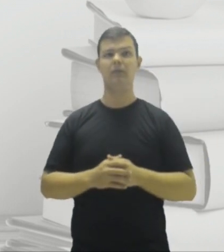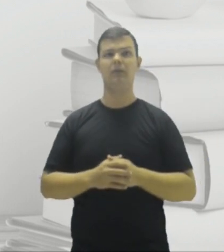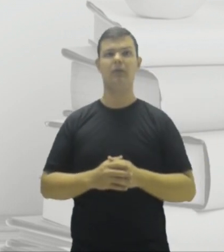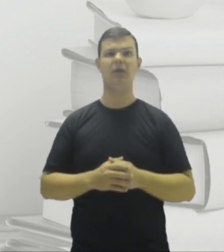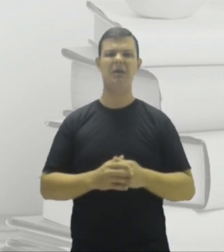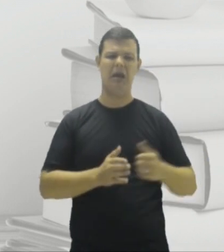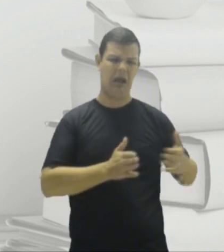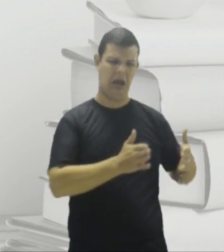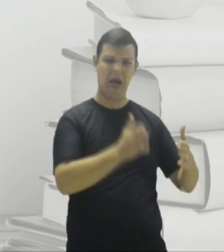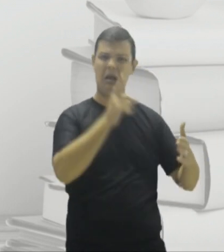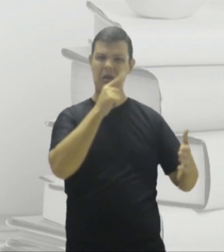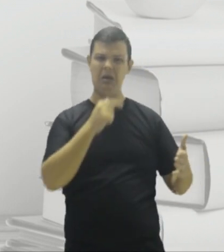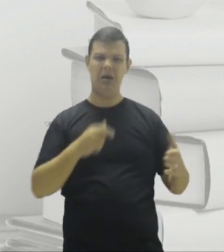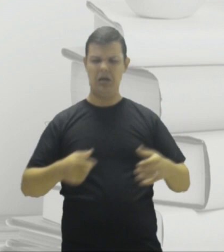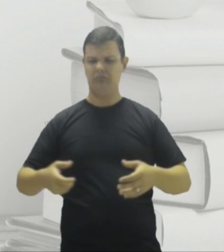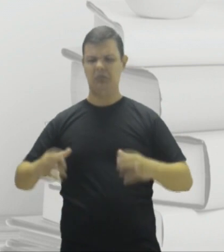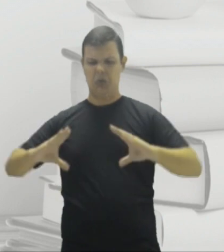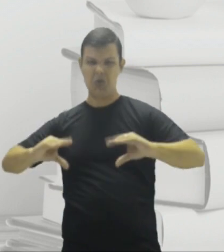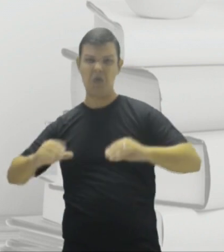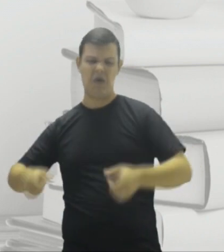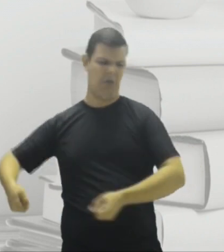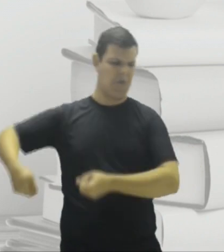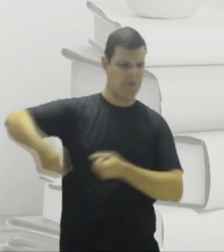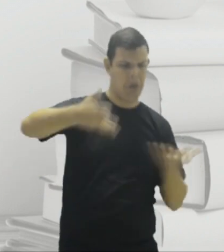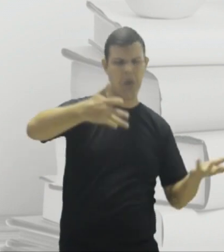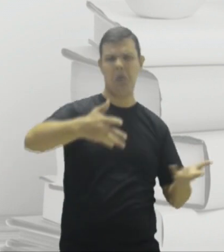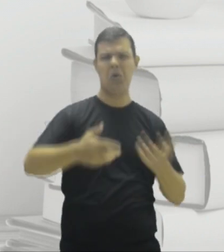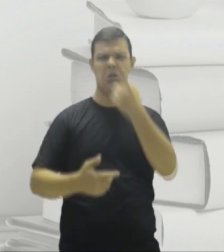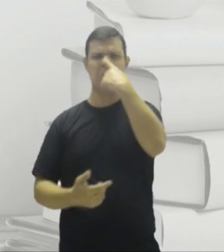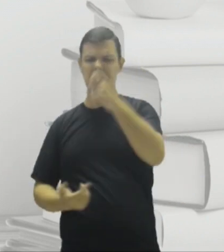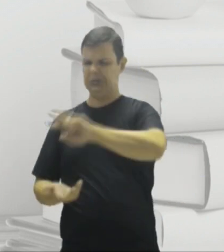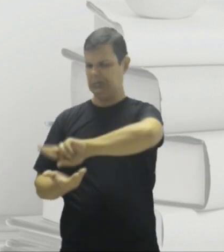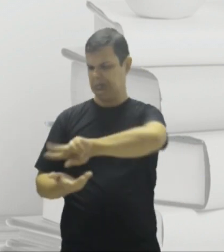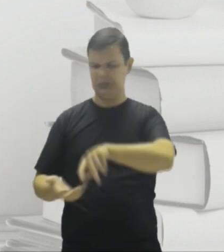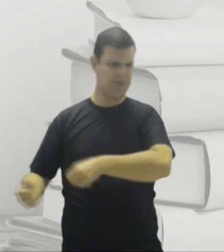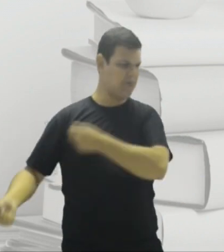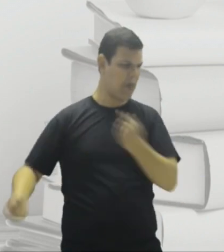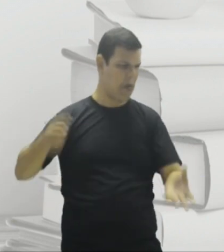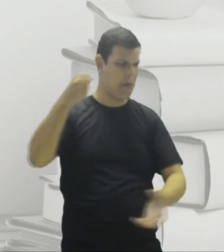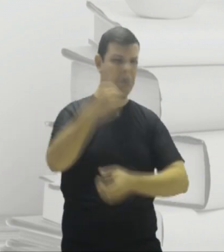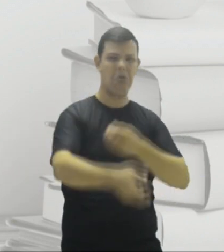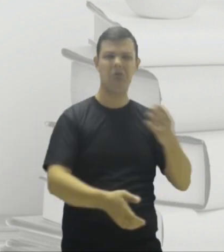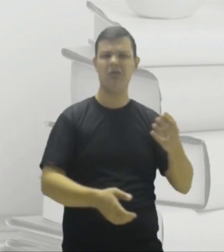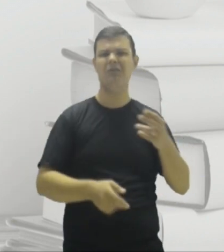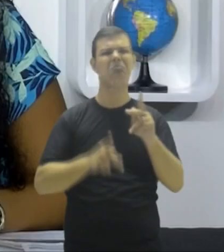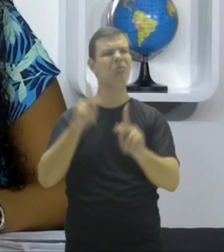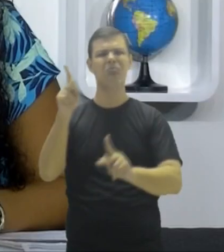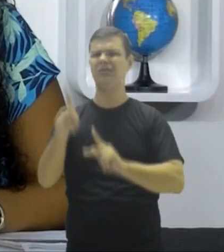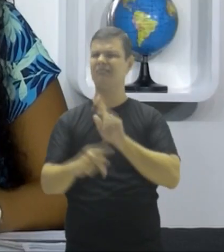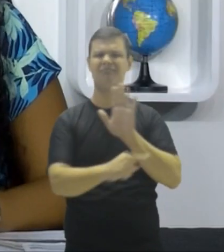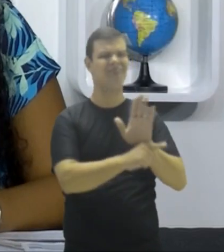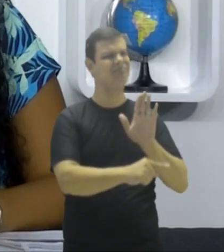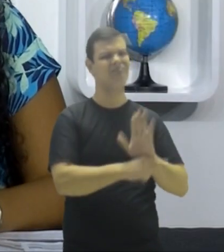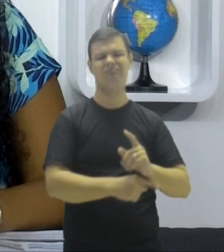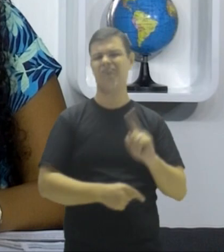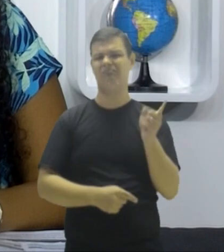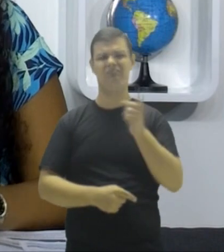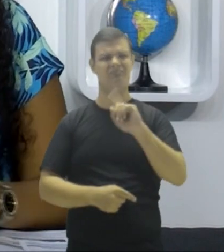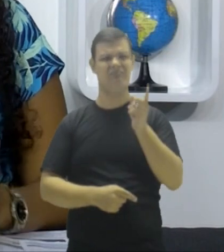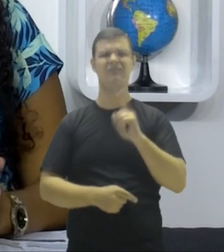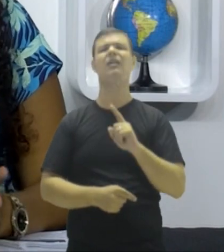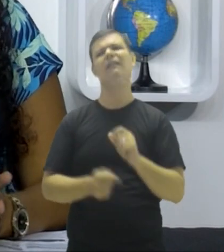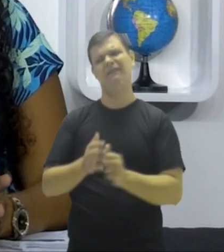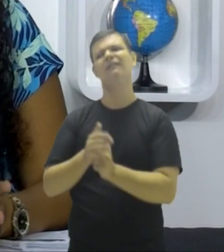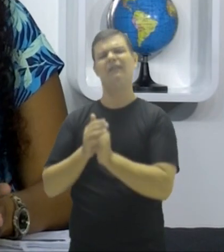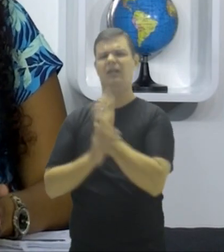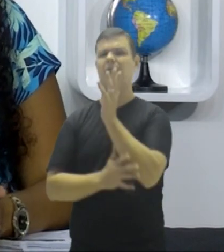Despejam à beira dos canais sofá, todo tipo de resíduo. A população não contribui, pessoal, muitas vezes.